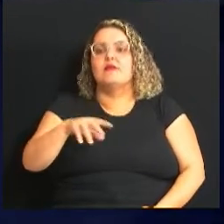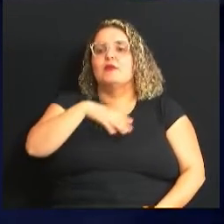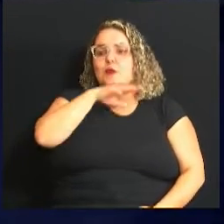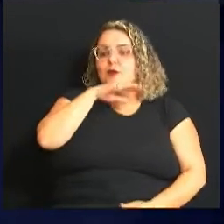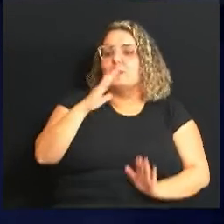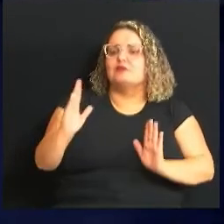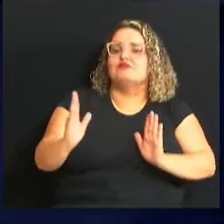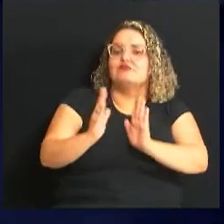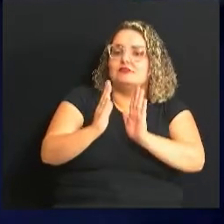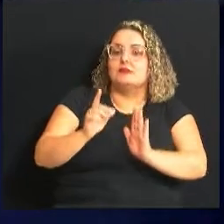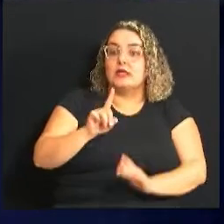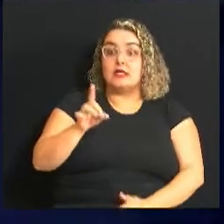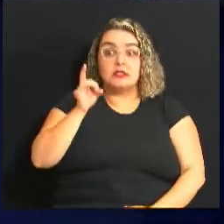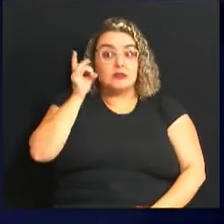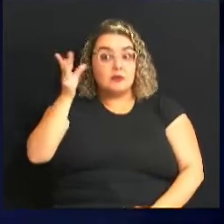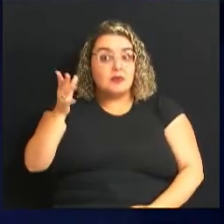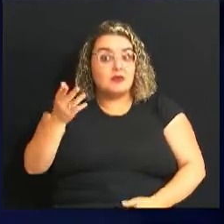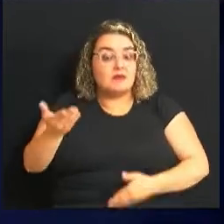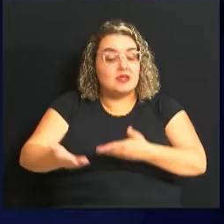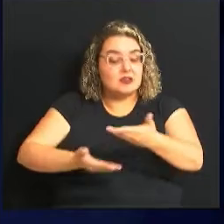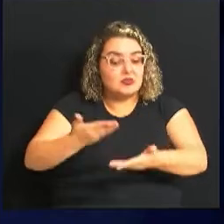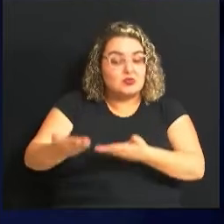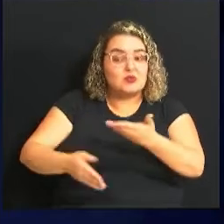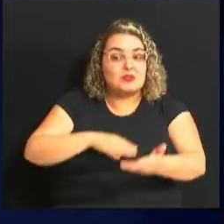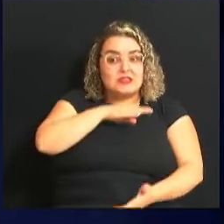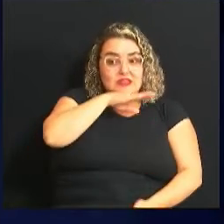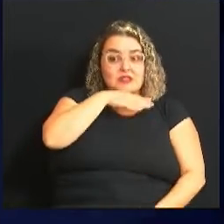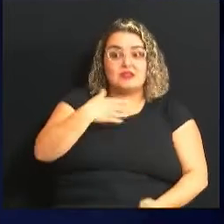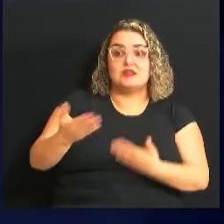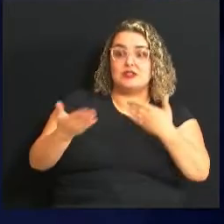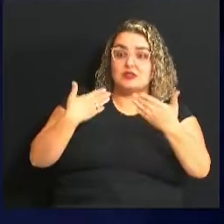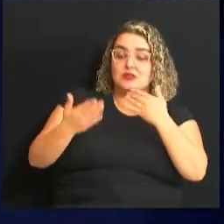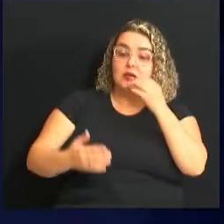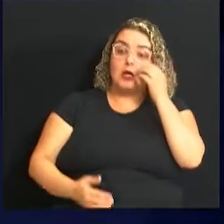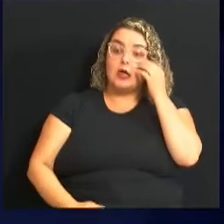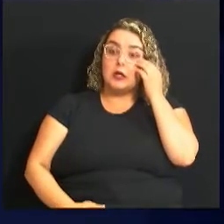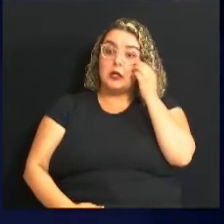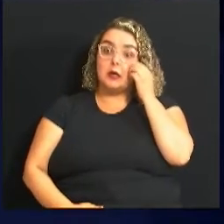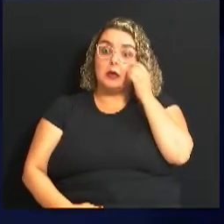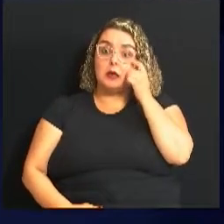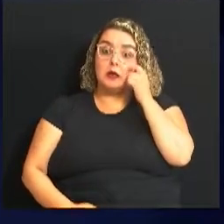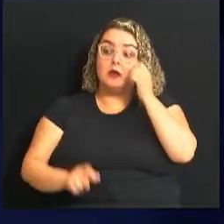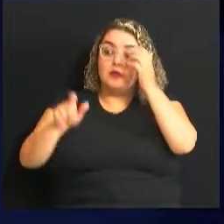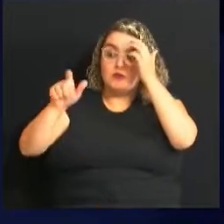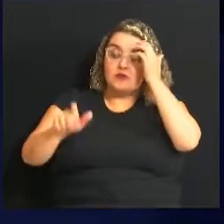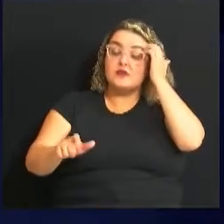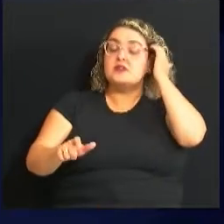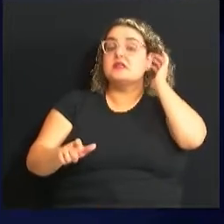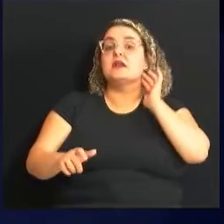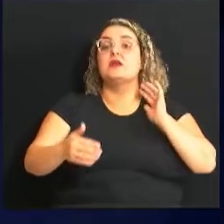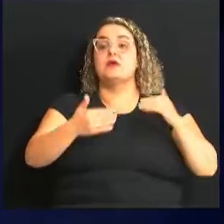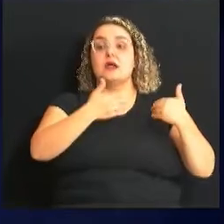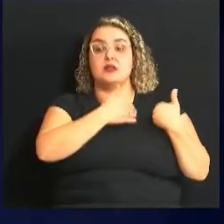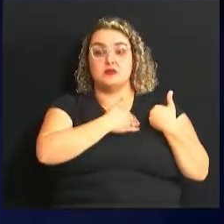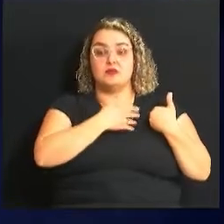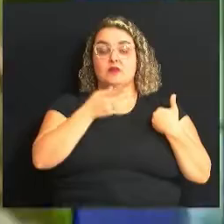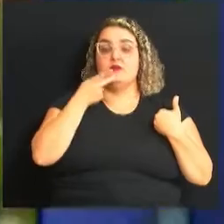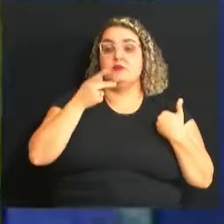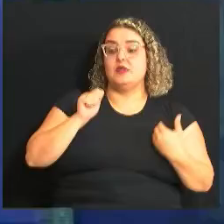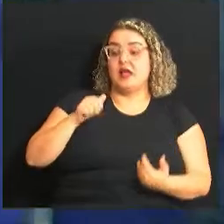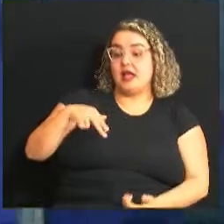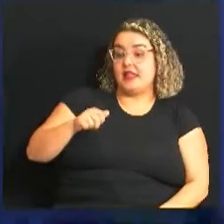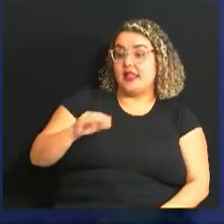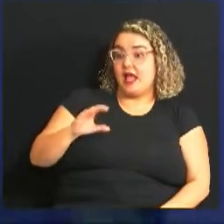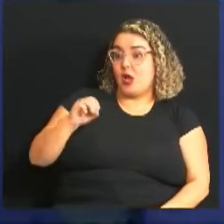E não é fácil, né, cuidar desses bichos. A gente estava batendo aquele papo, você é o responsável. A gente falou da anaconda, né? Você contou